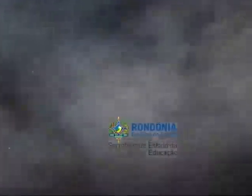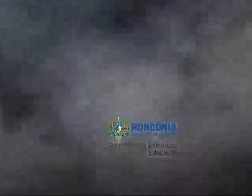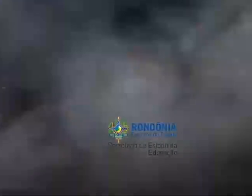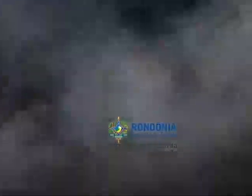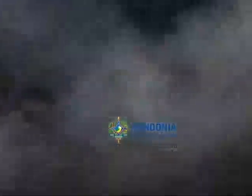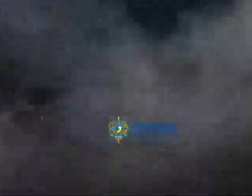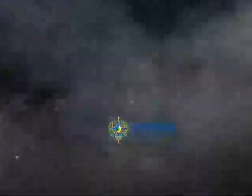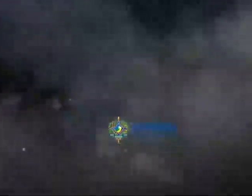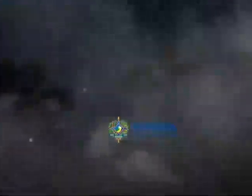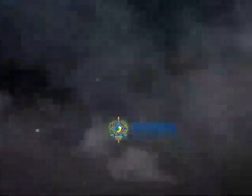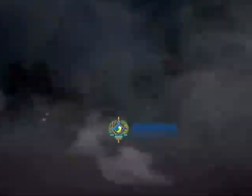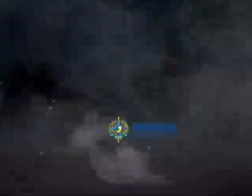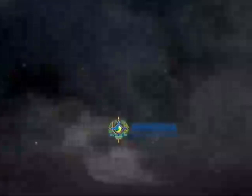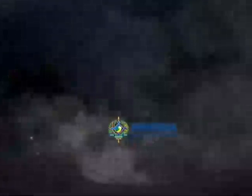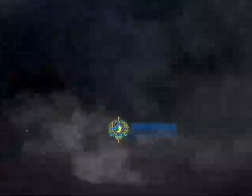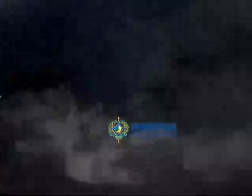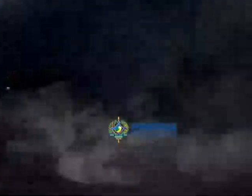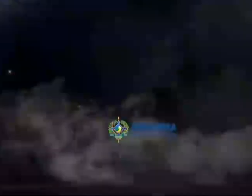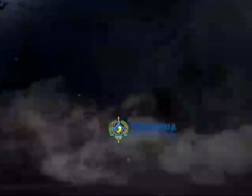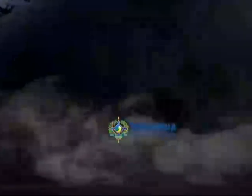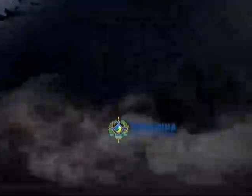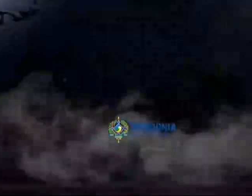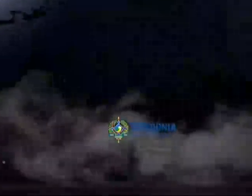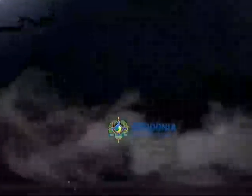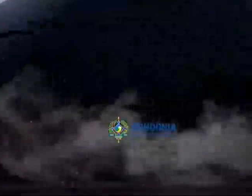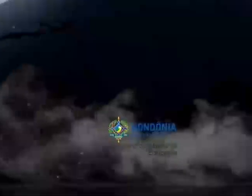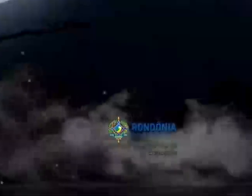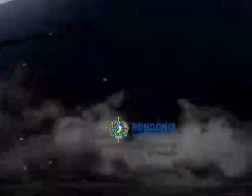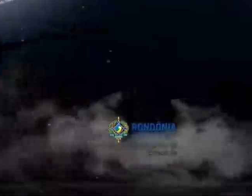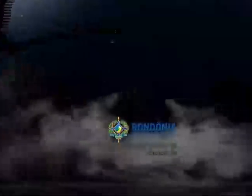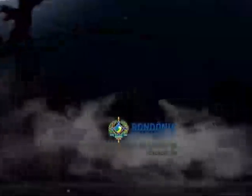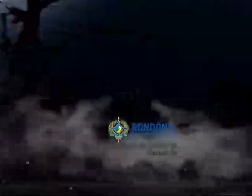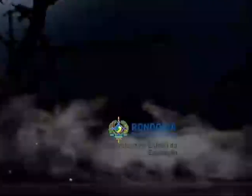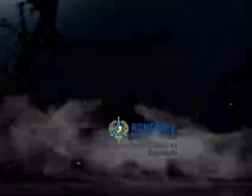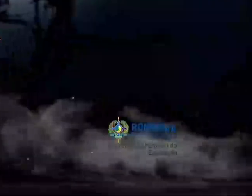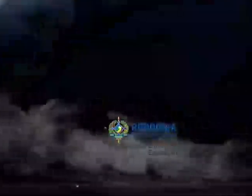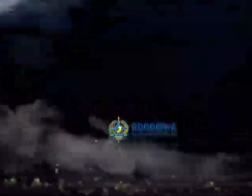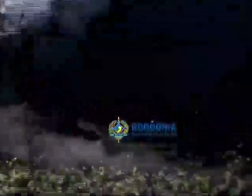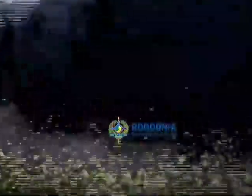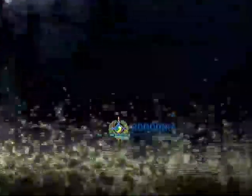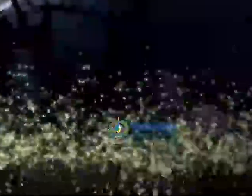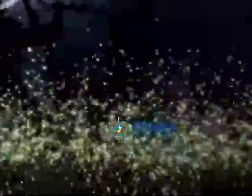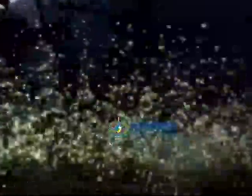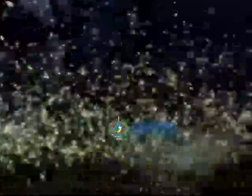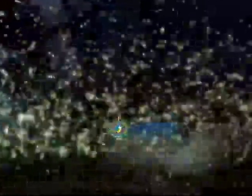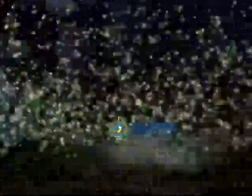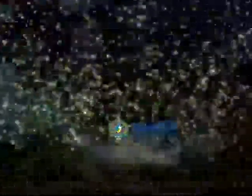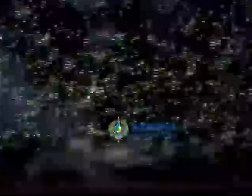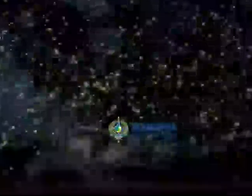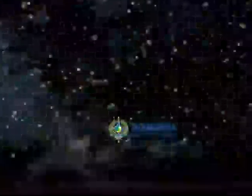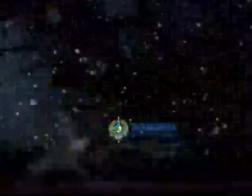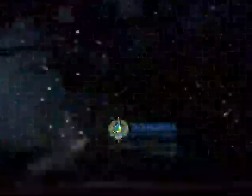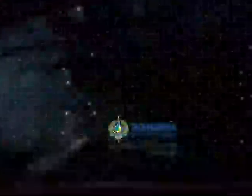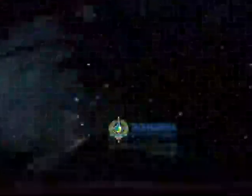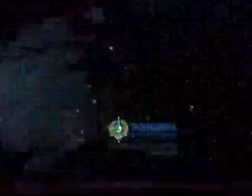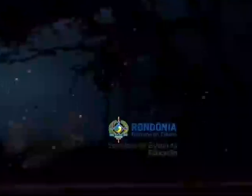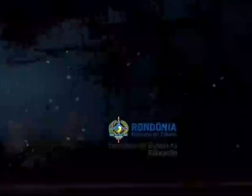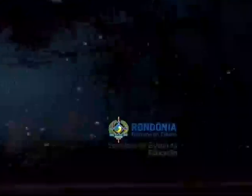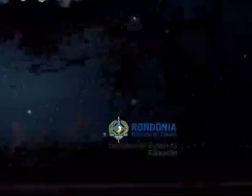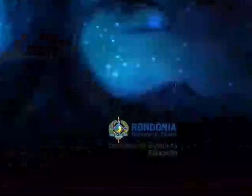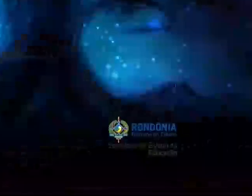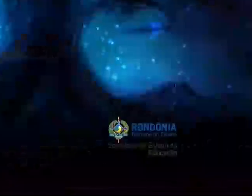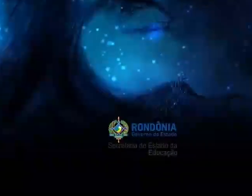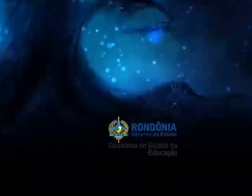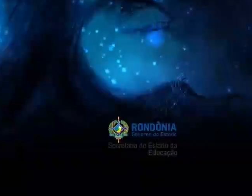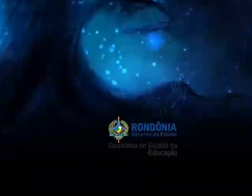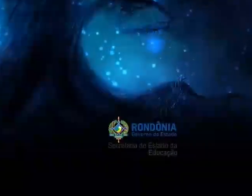narrativas utilizadas pelos povos antigos para explicar fatos da realidade e da natureza, que não eram compreendidos por